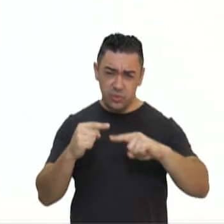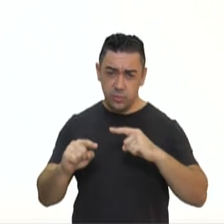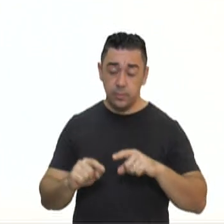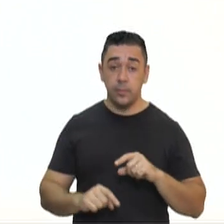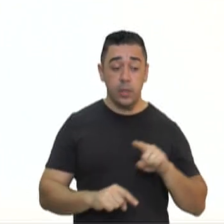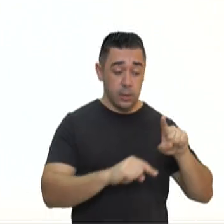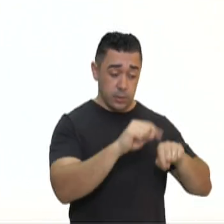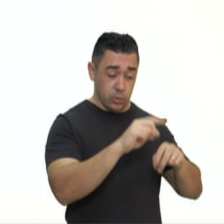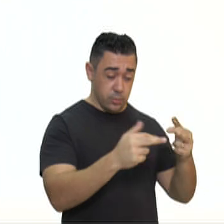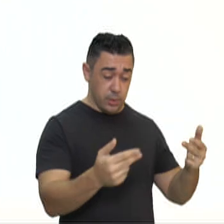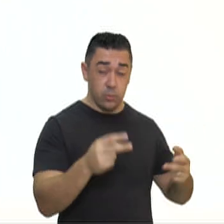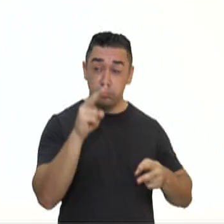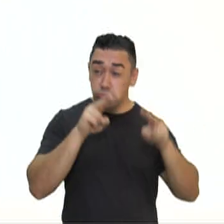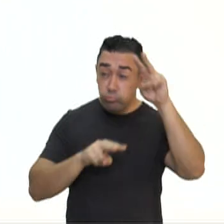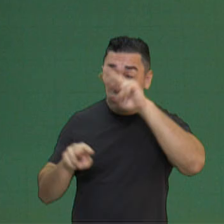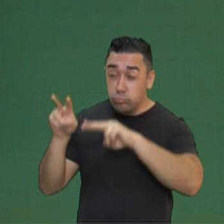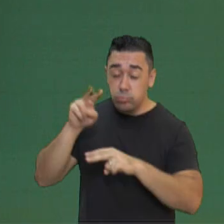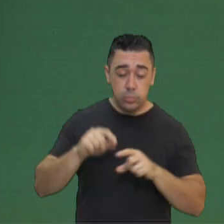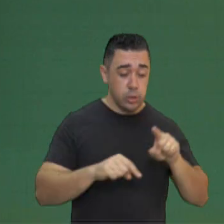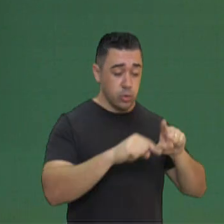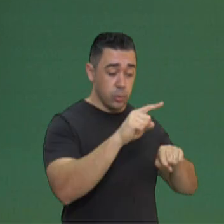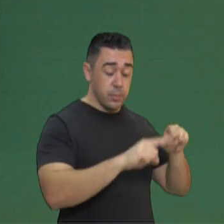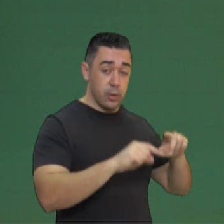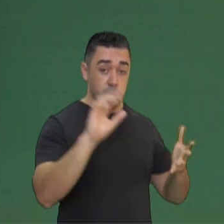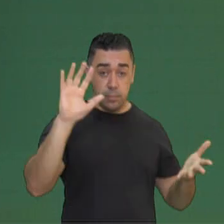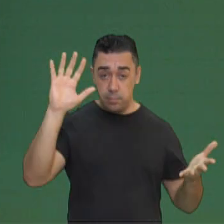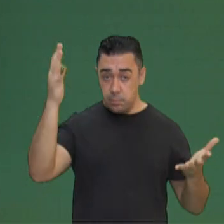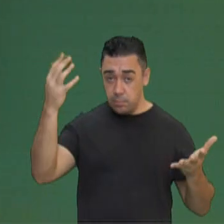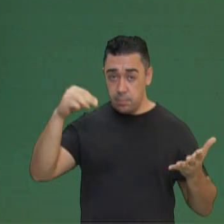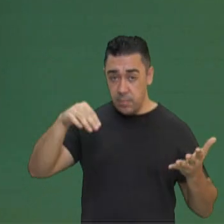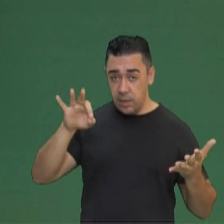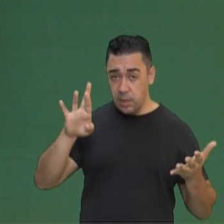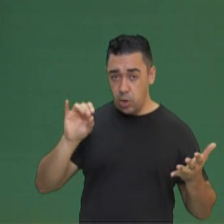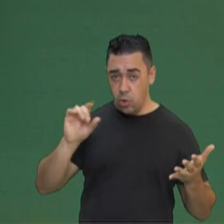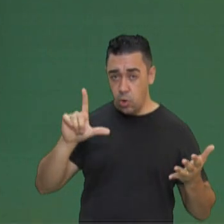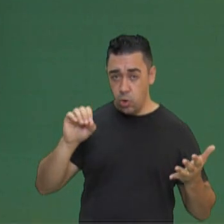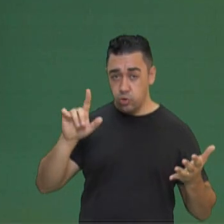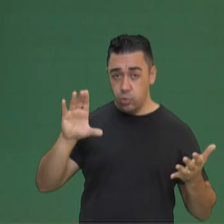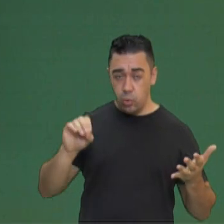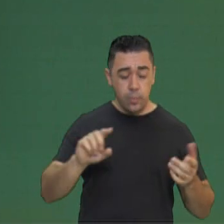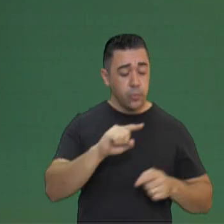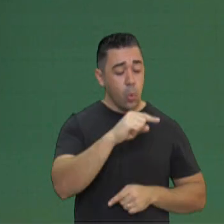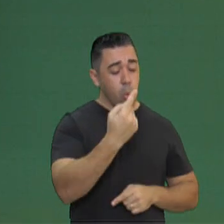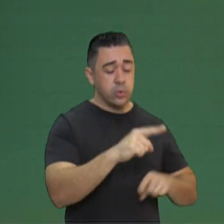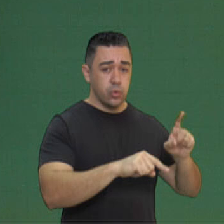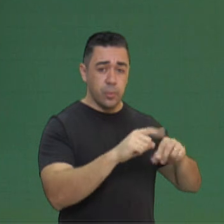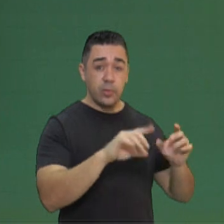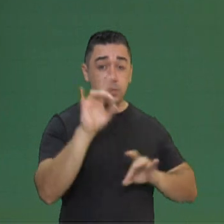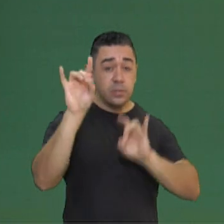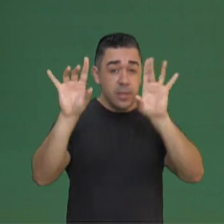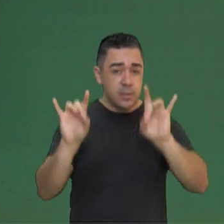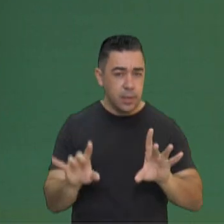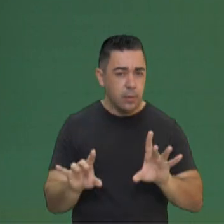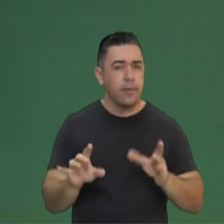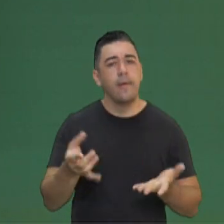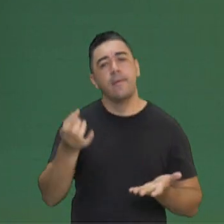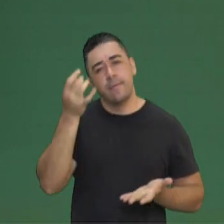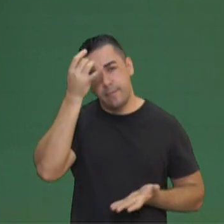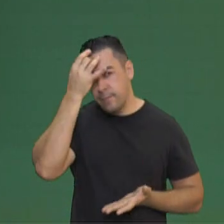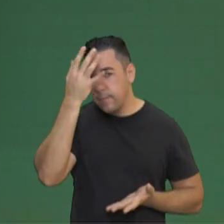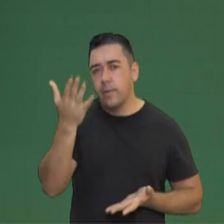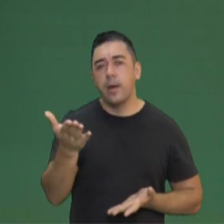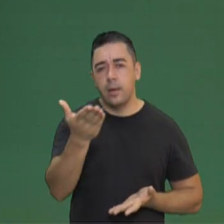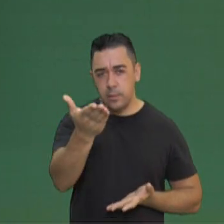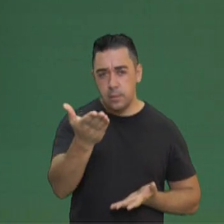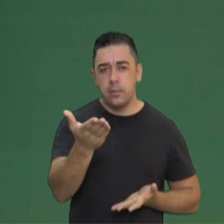instrumentos ópticos, instrumentos meteorológicos ou os instrumentos especiais? Tá bem fácil,